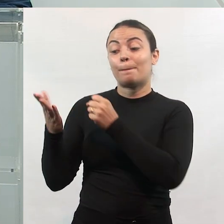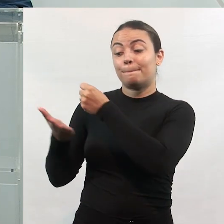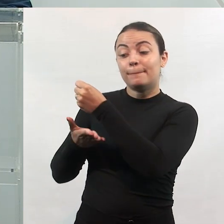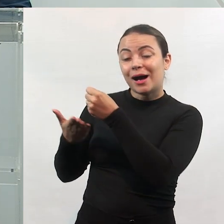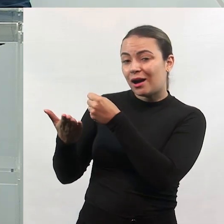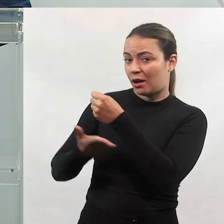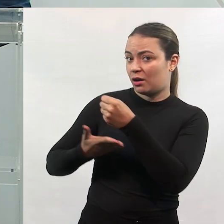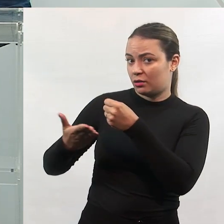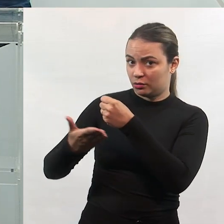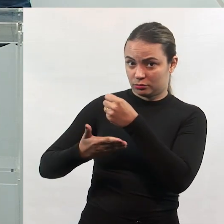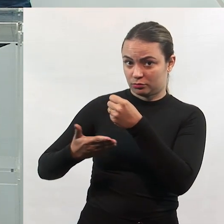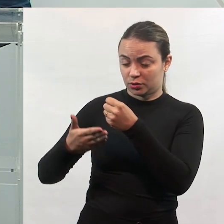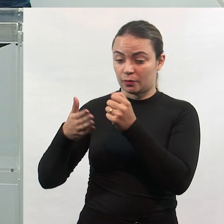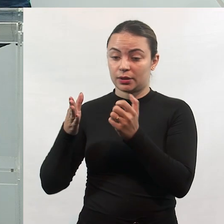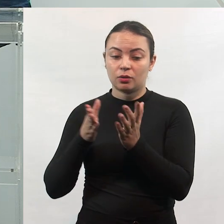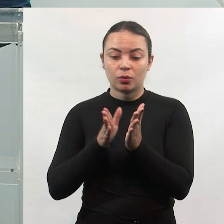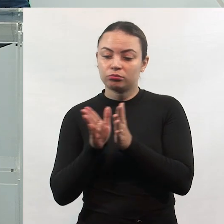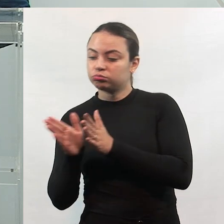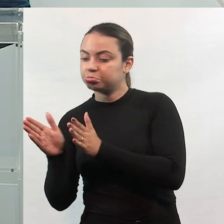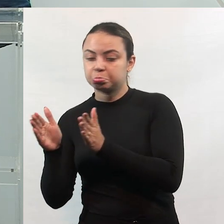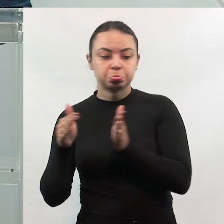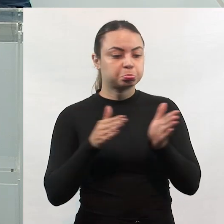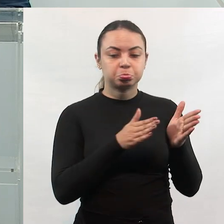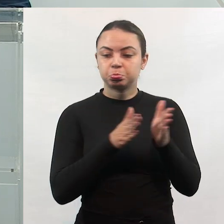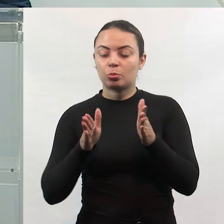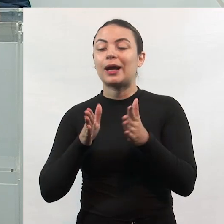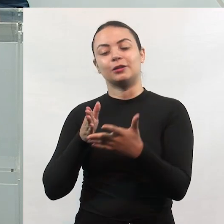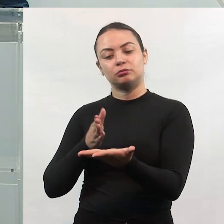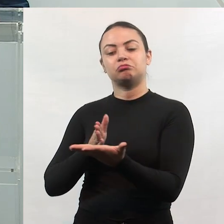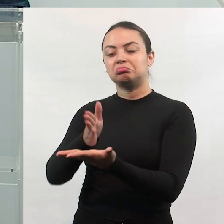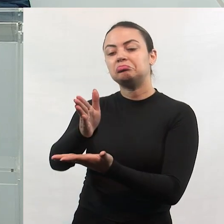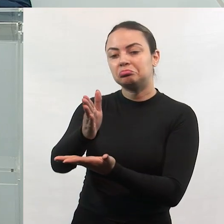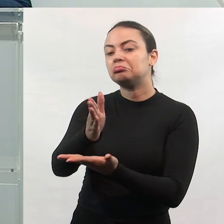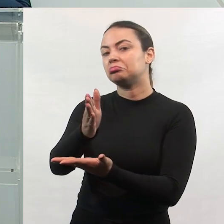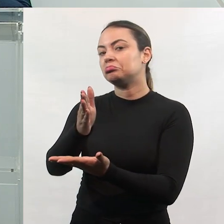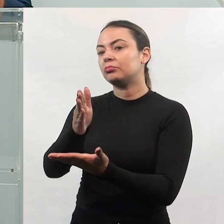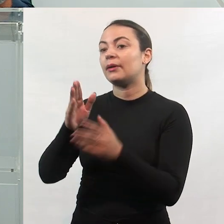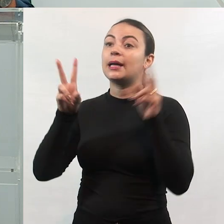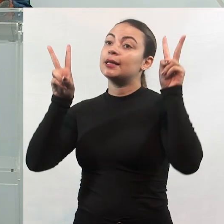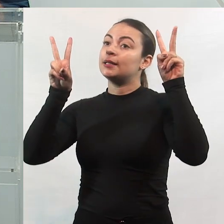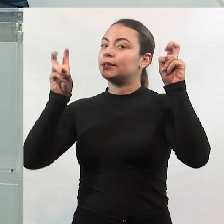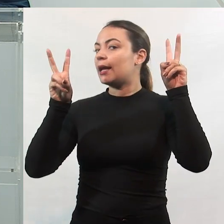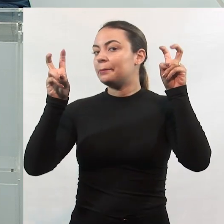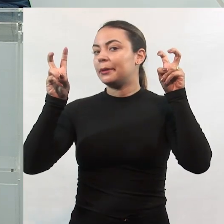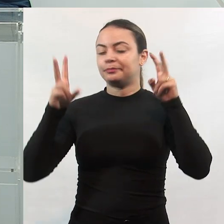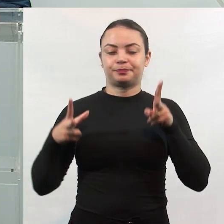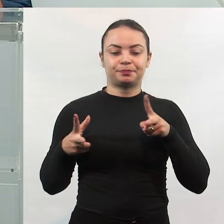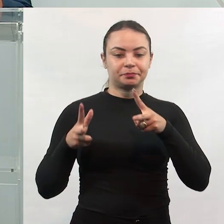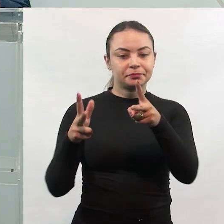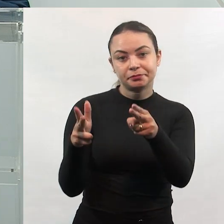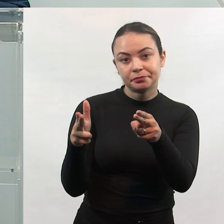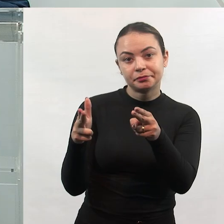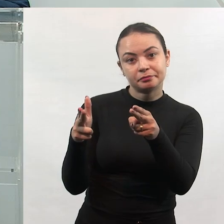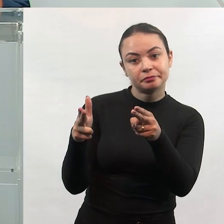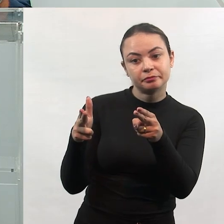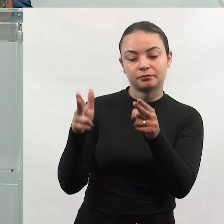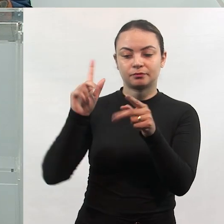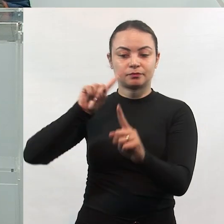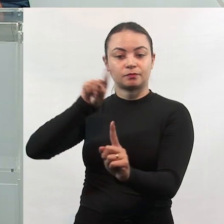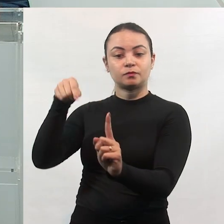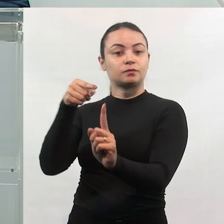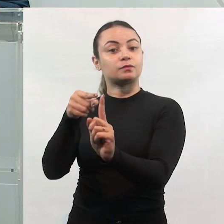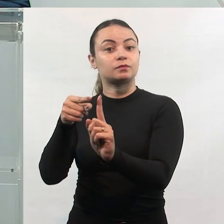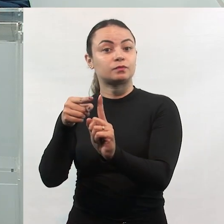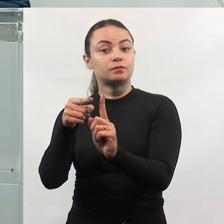um direcionamento para o pesquisador, né? A partir do momento que você escreve qual é a sua questão de pesquisa, que você delimita